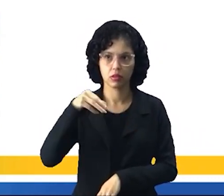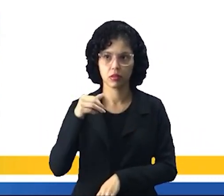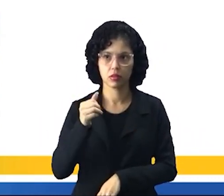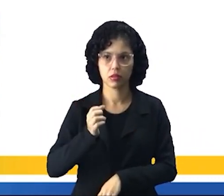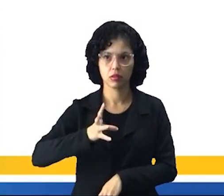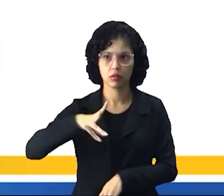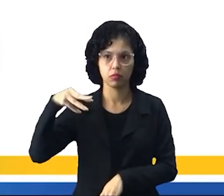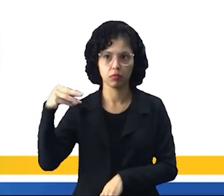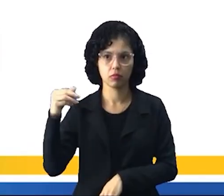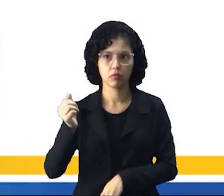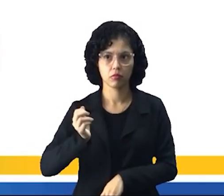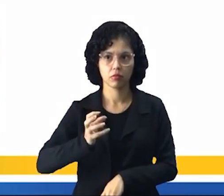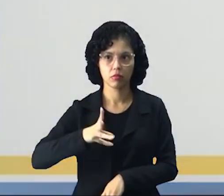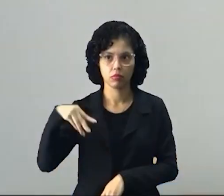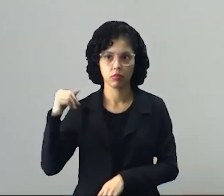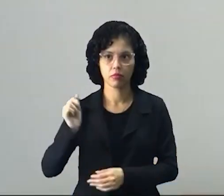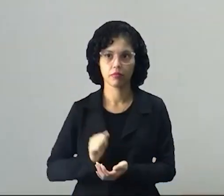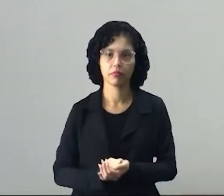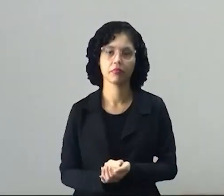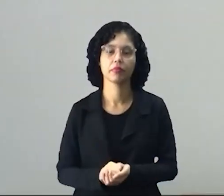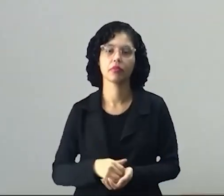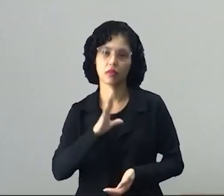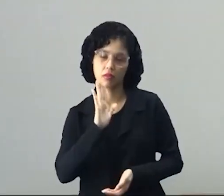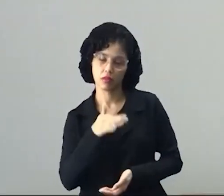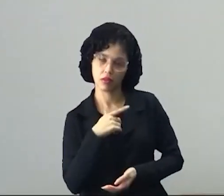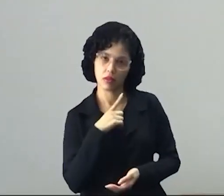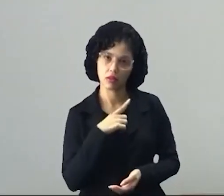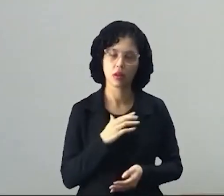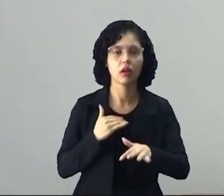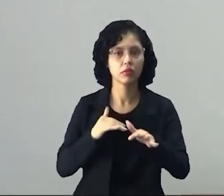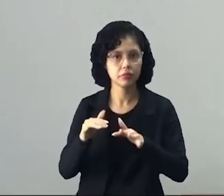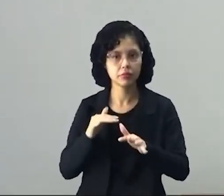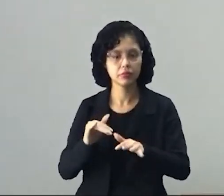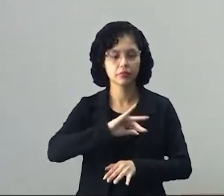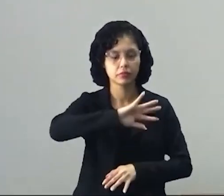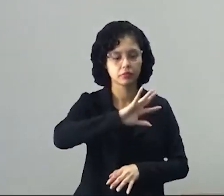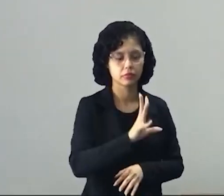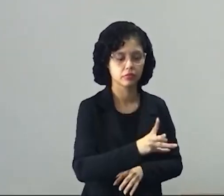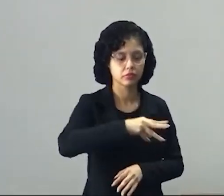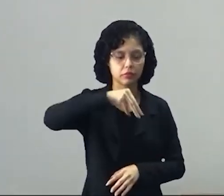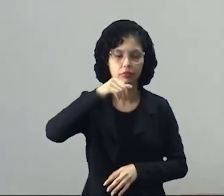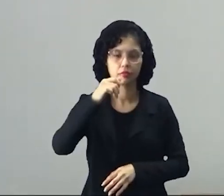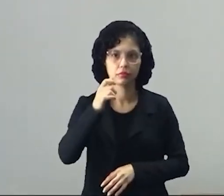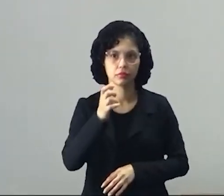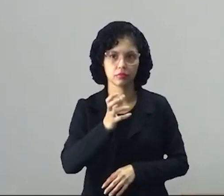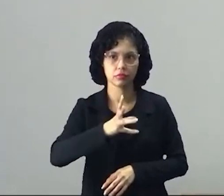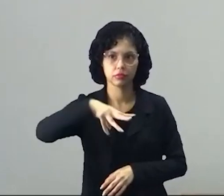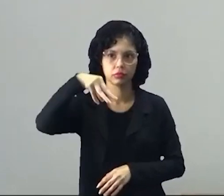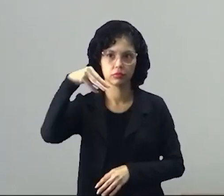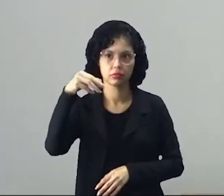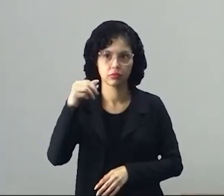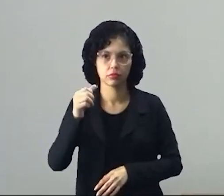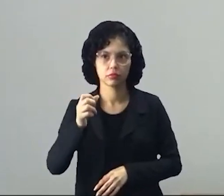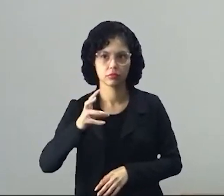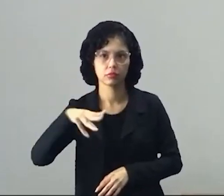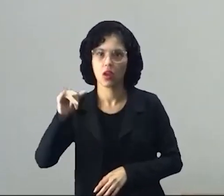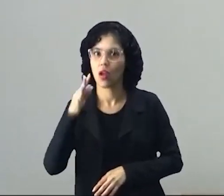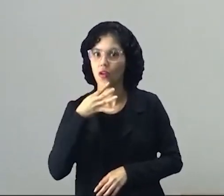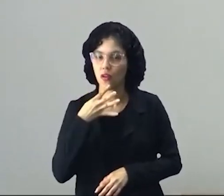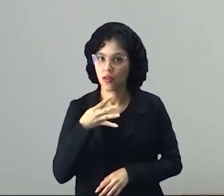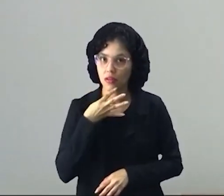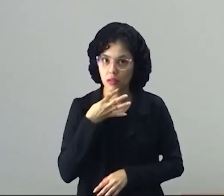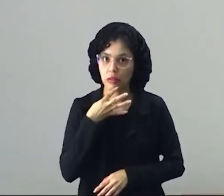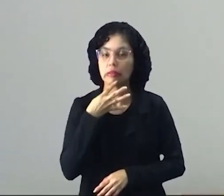enfim, são animais que livres natantes, eles já têm uma locomoção. E eles são muito conhecidos porque têm um sistema de defesa